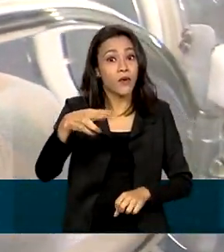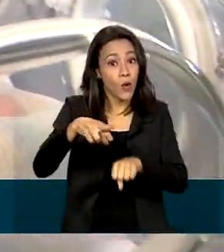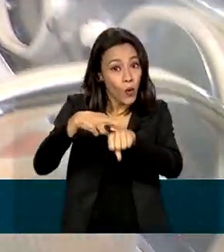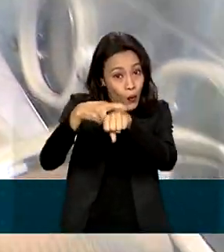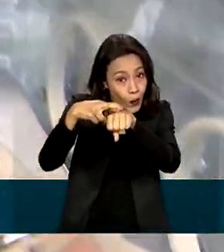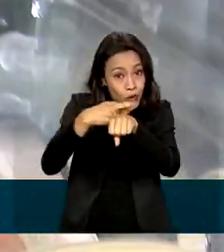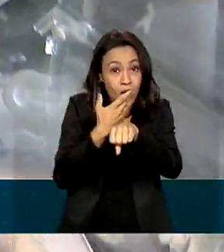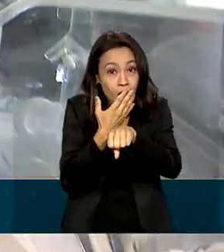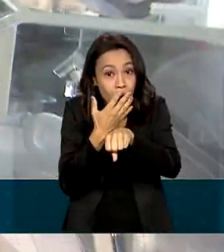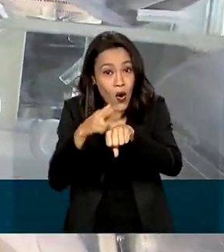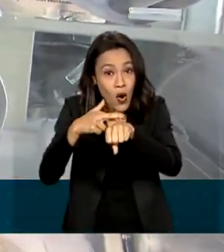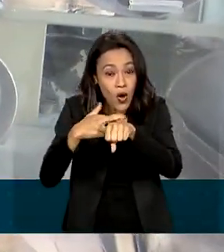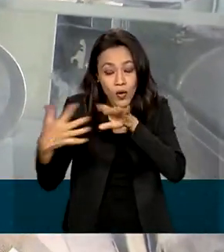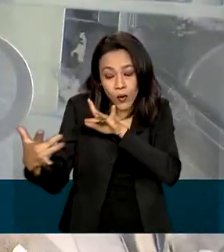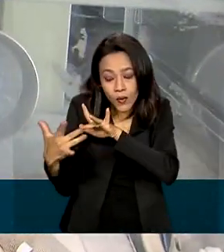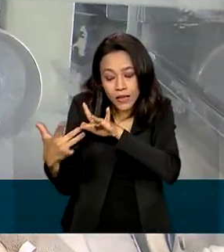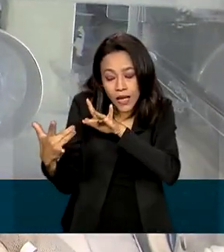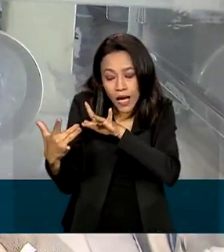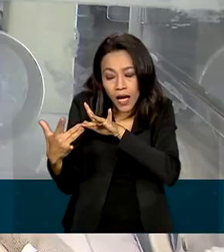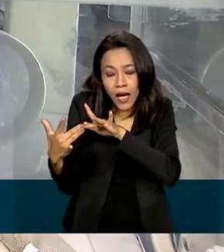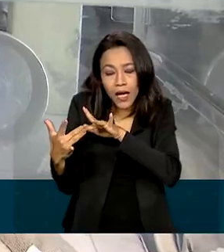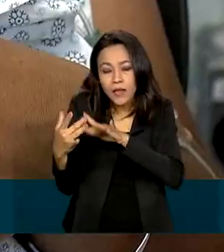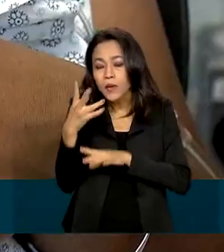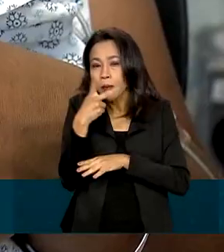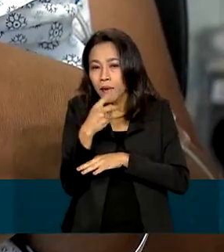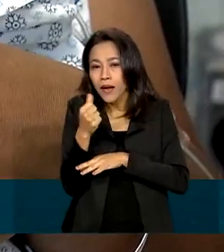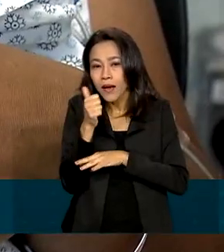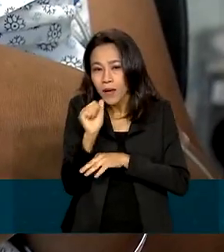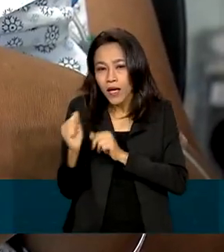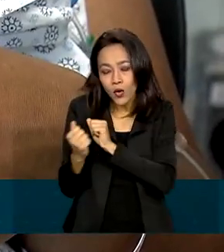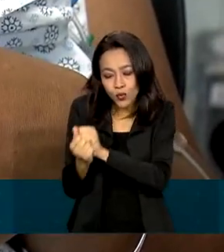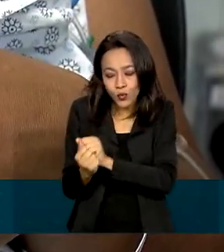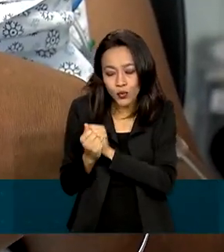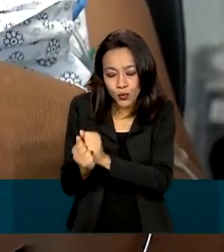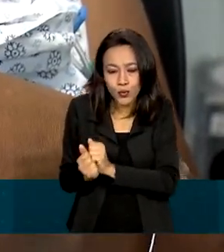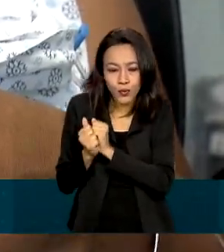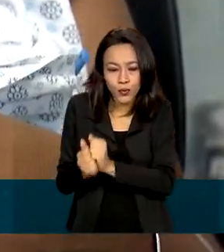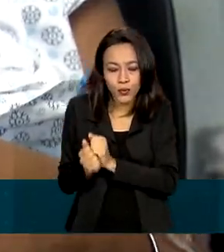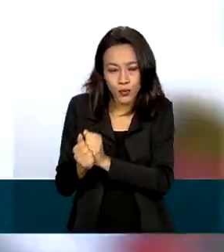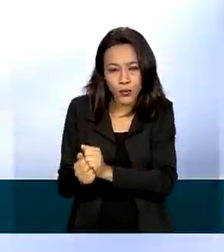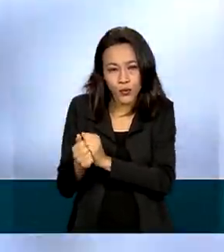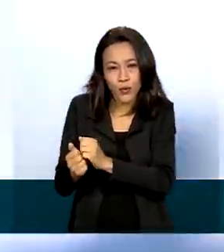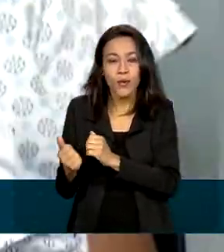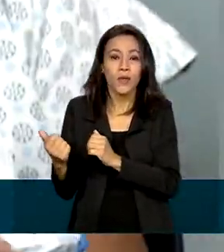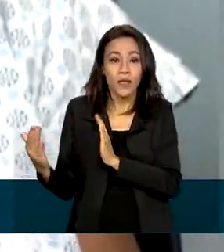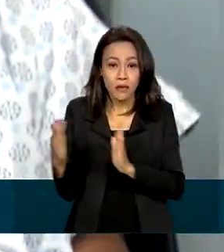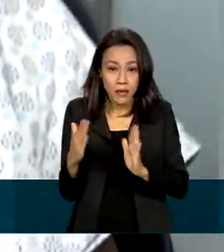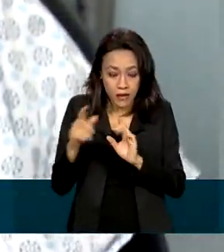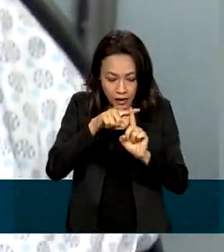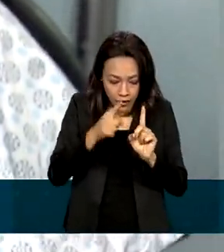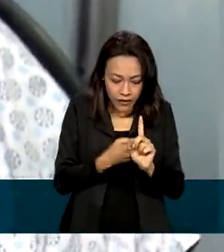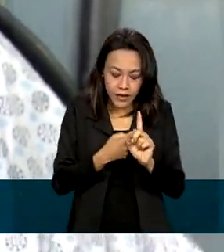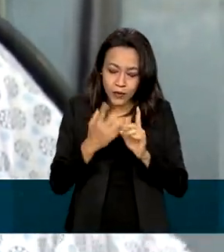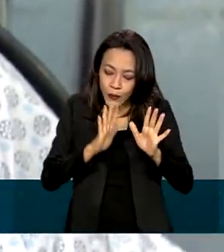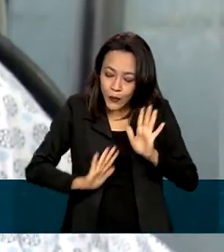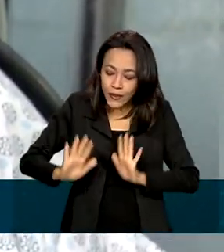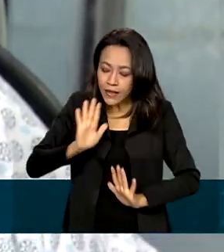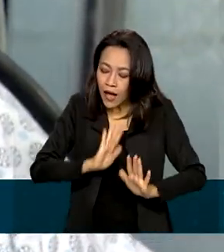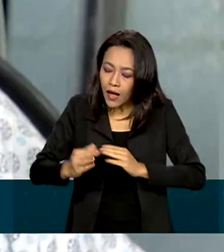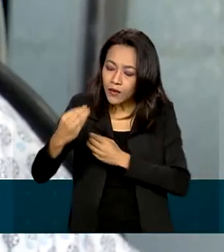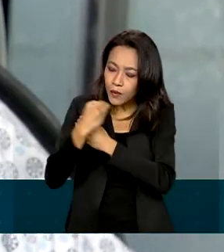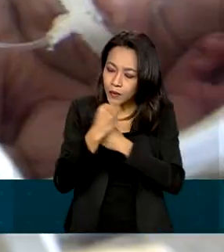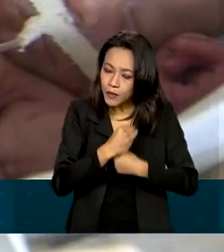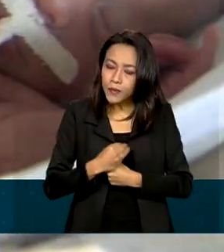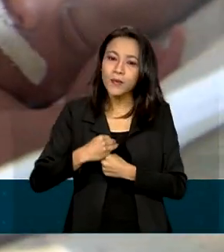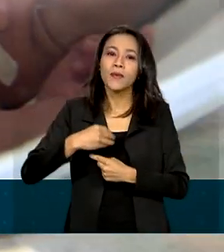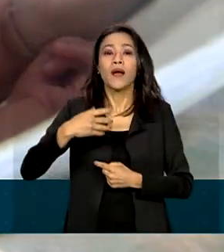contato pele a pele com os pais desde o momento do nascimento". Quanto maior o cuidado durante a gravidez, mais chances de prevenir